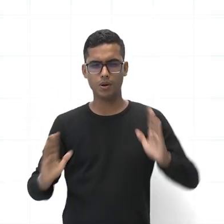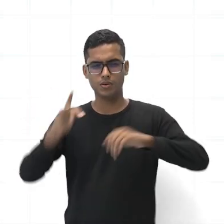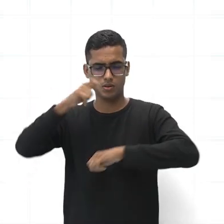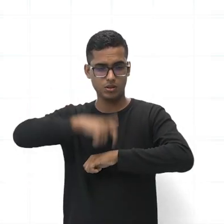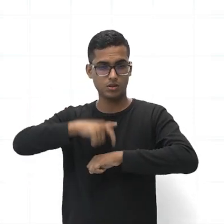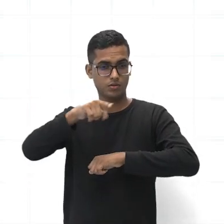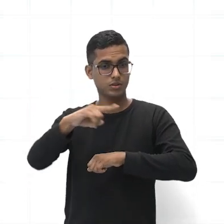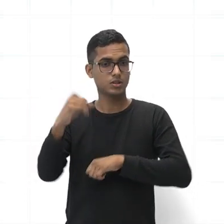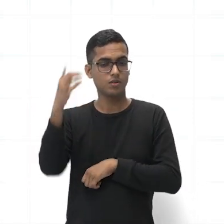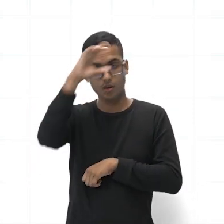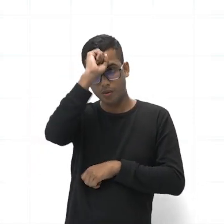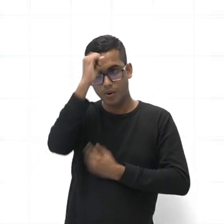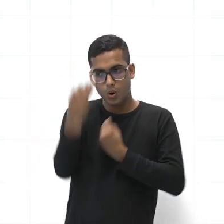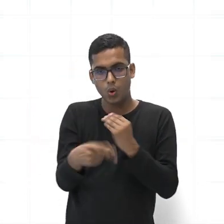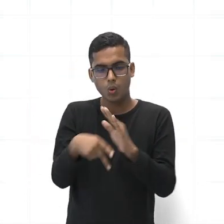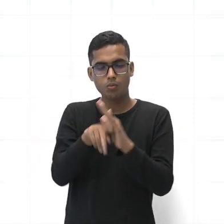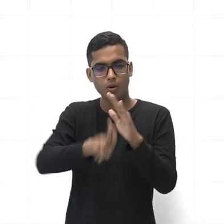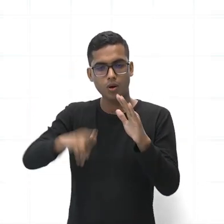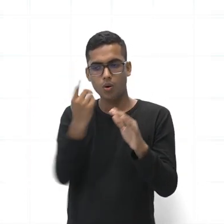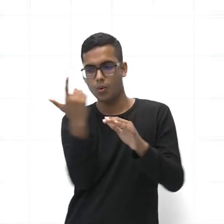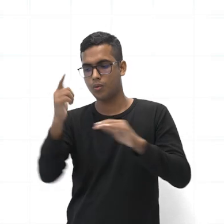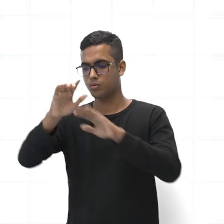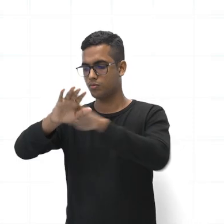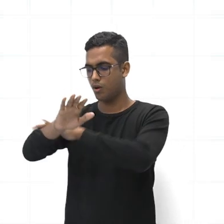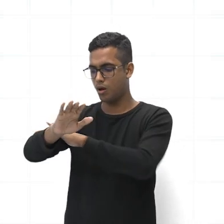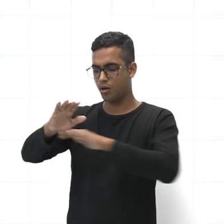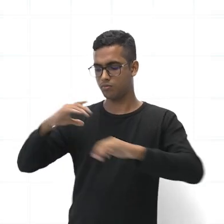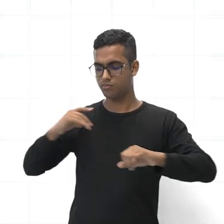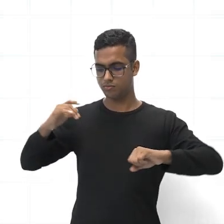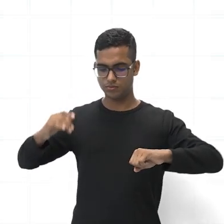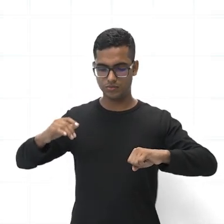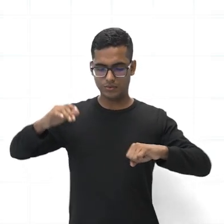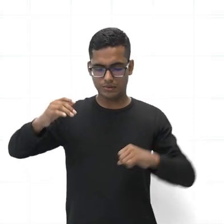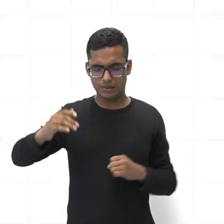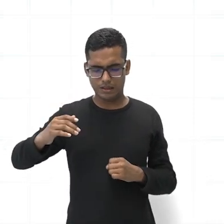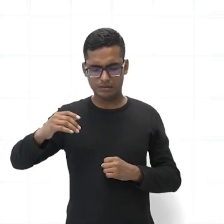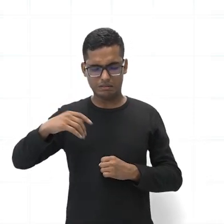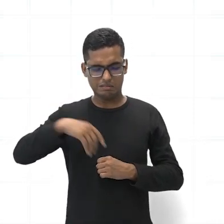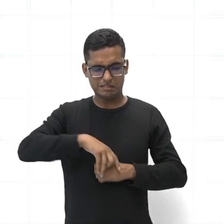vai reaprender a utilizar o outro membro que não está acostumado a fazer aquelas tarefas.